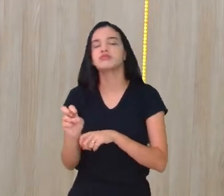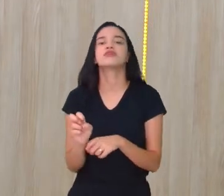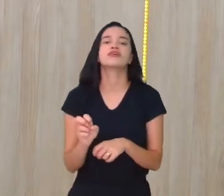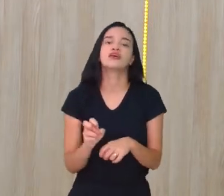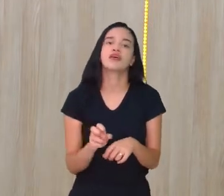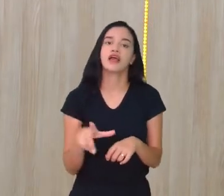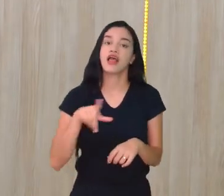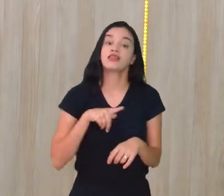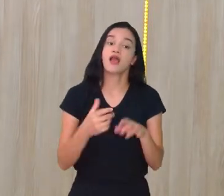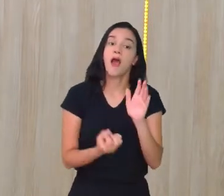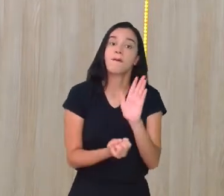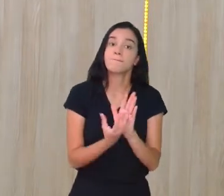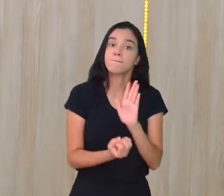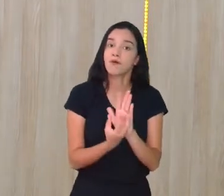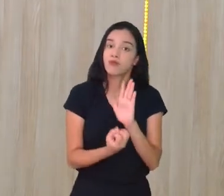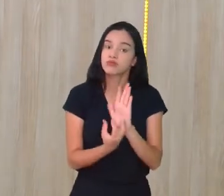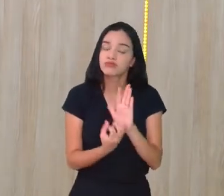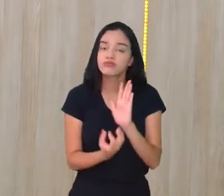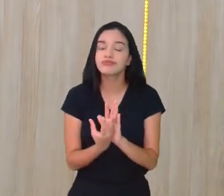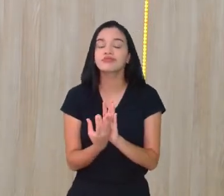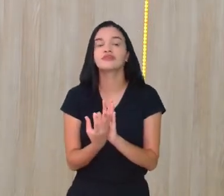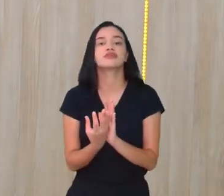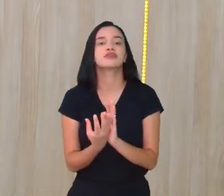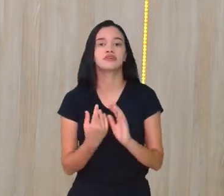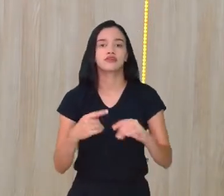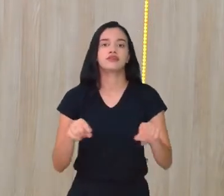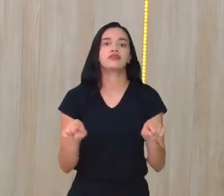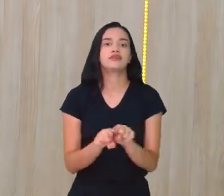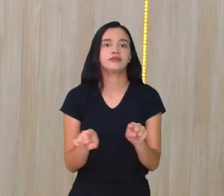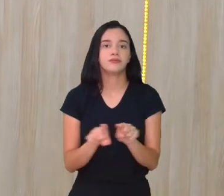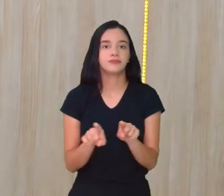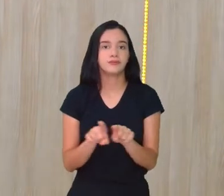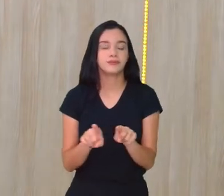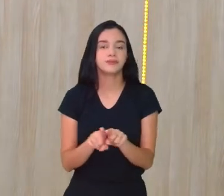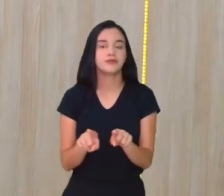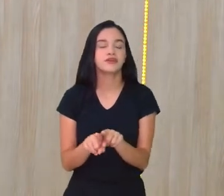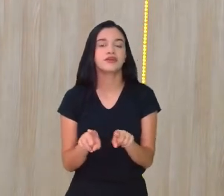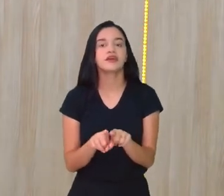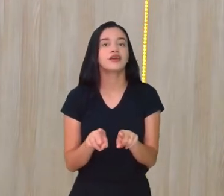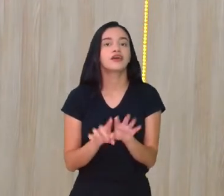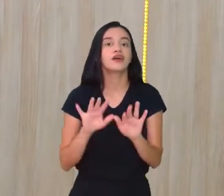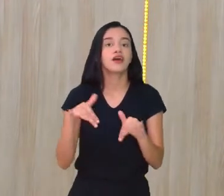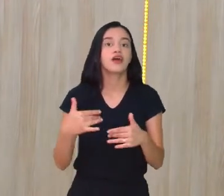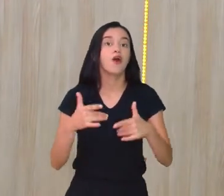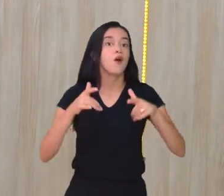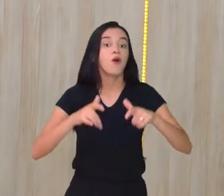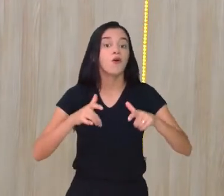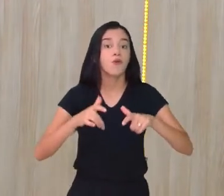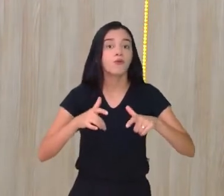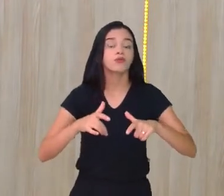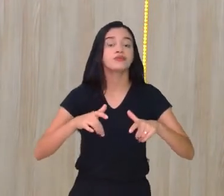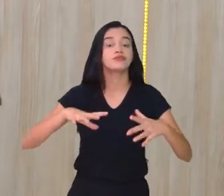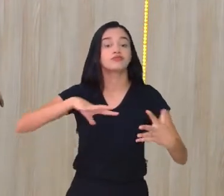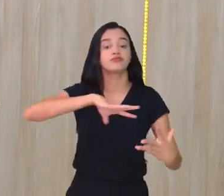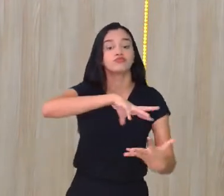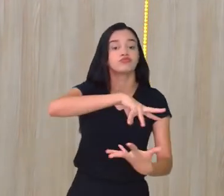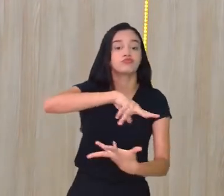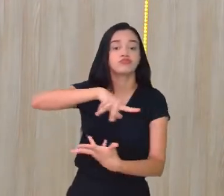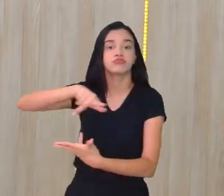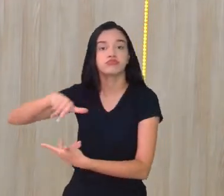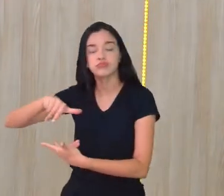Vai ter a produção e emissão de gases na atmosfera, né? Se você